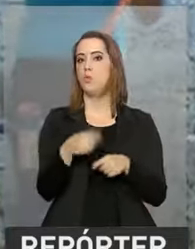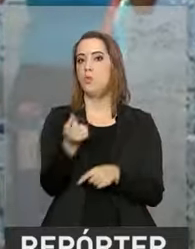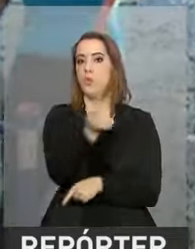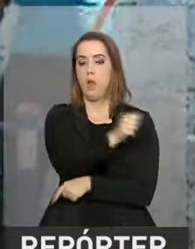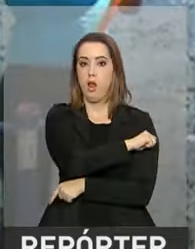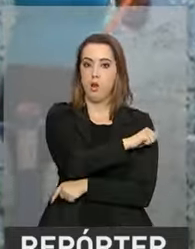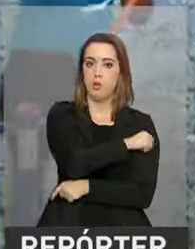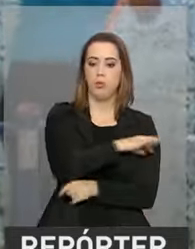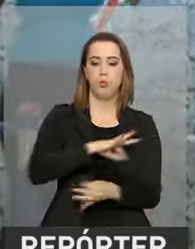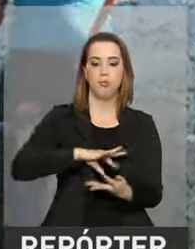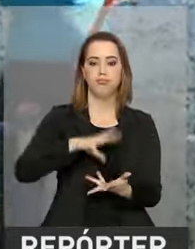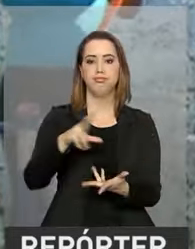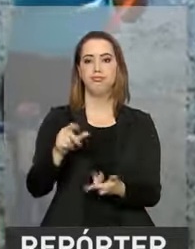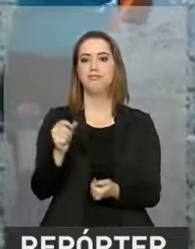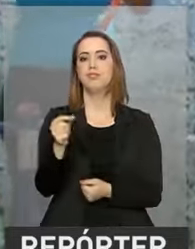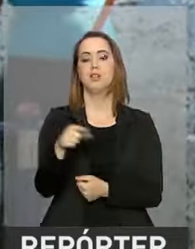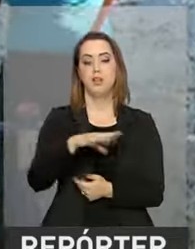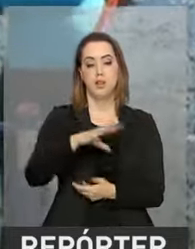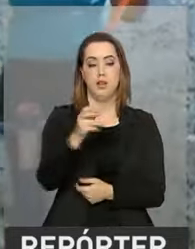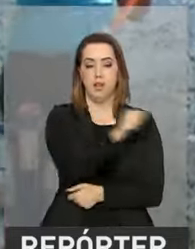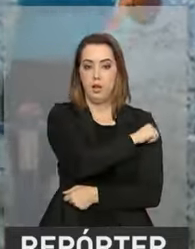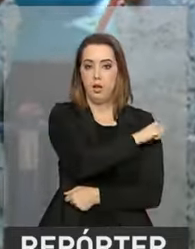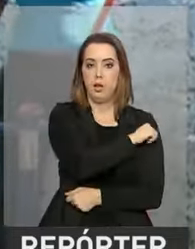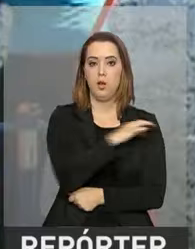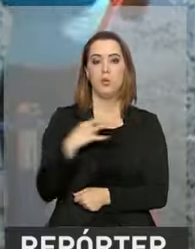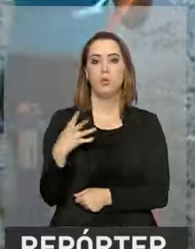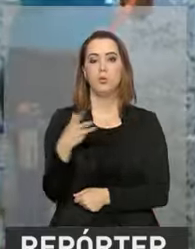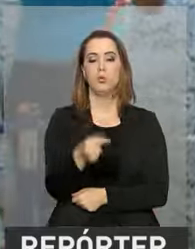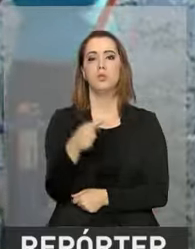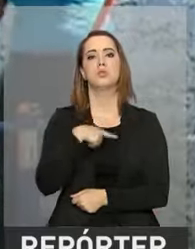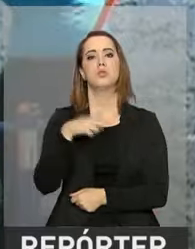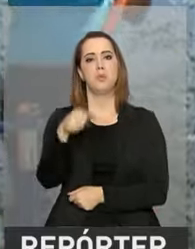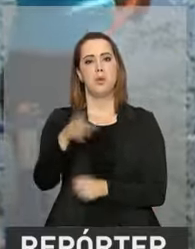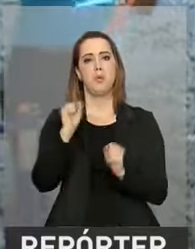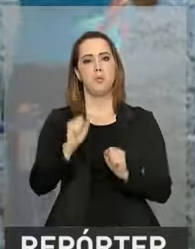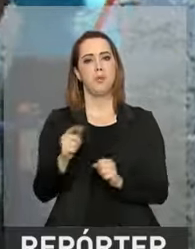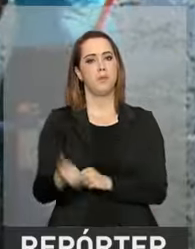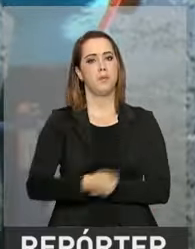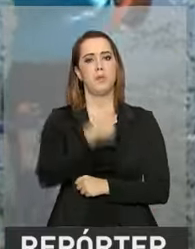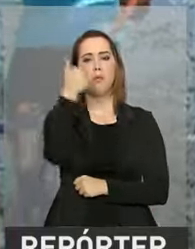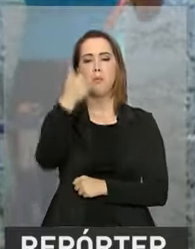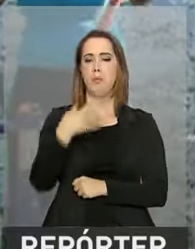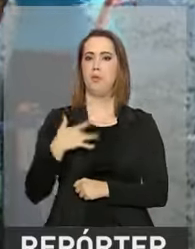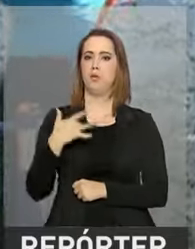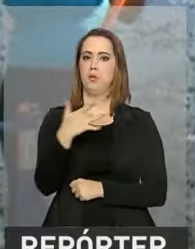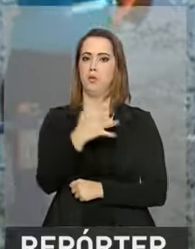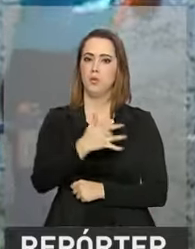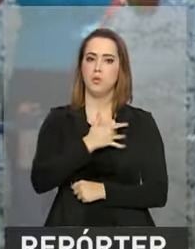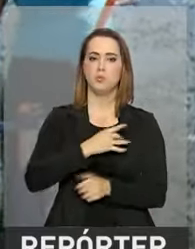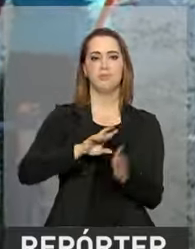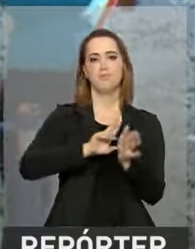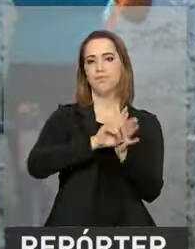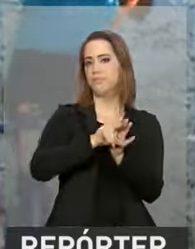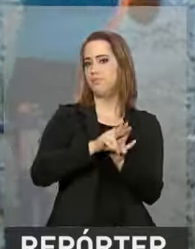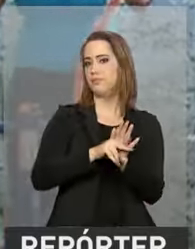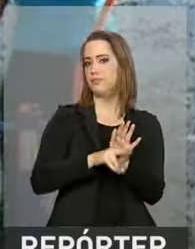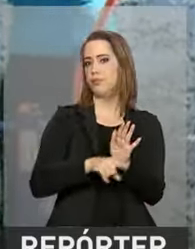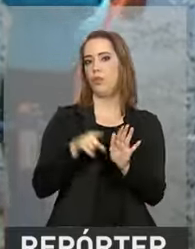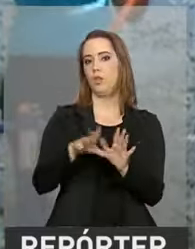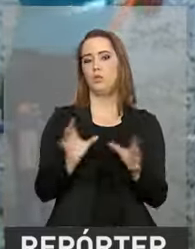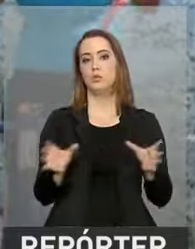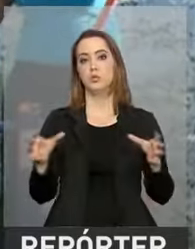Isso auxilia, a gente sabe que a atividade física, ela baixa o nível de glicemia no sangue, controla a hipertensão arterial. Os grupos, eles são muito